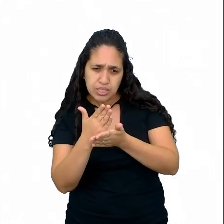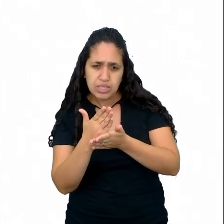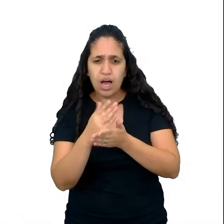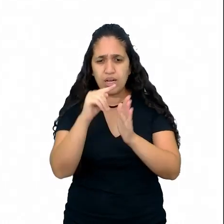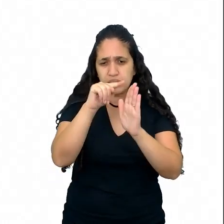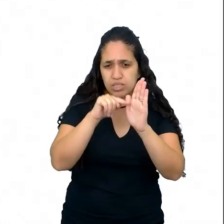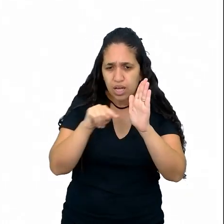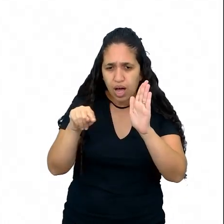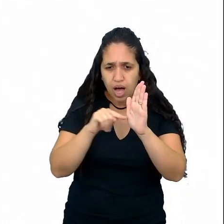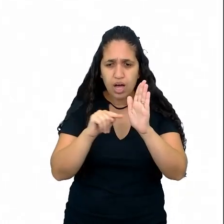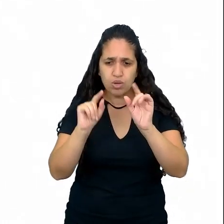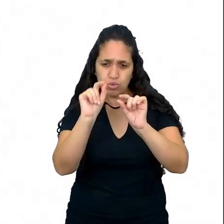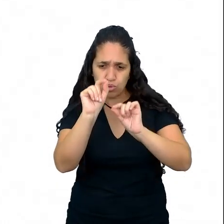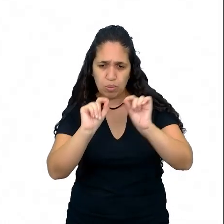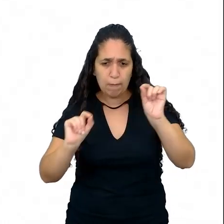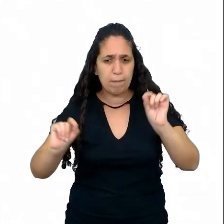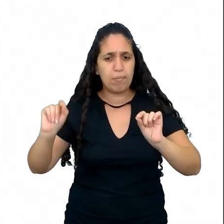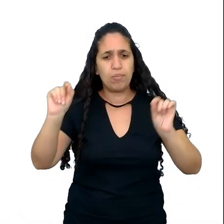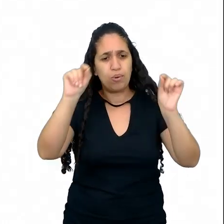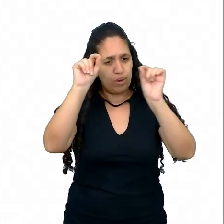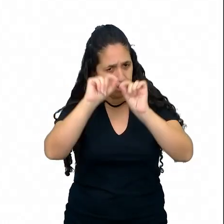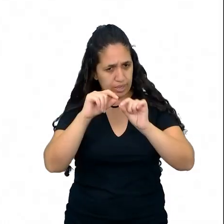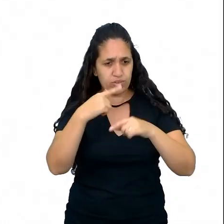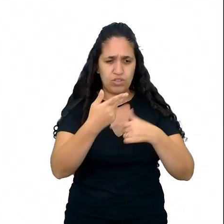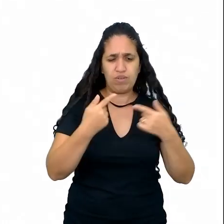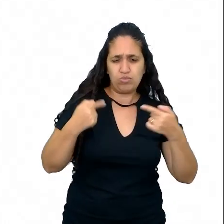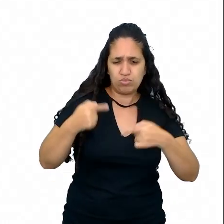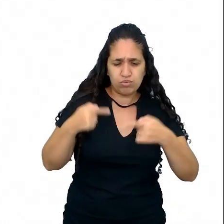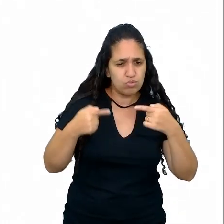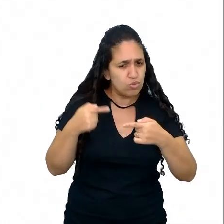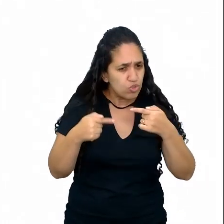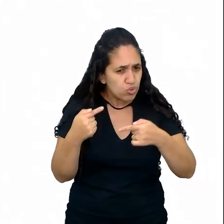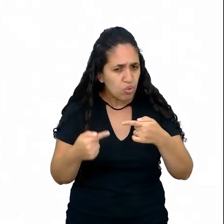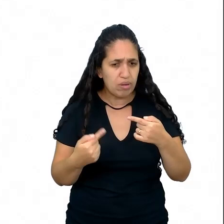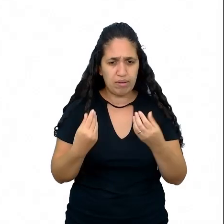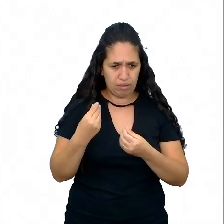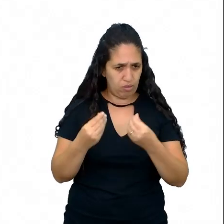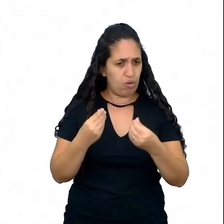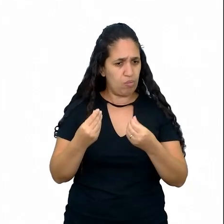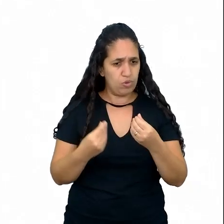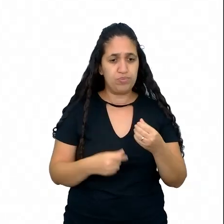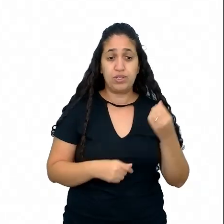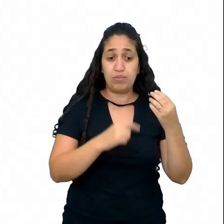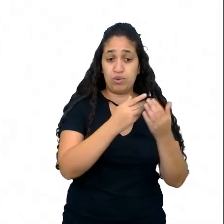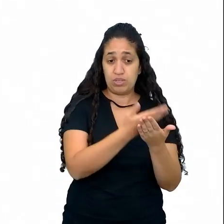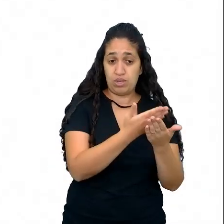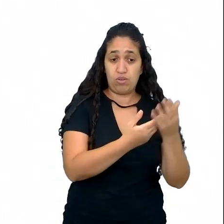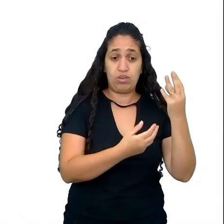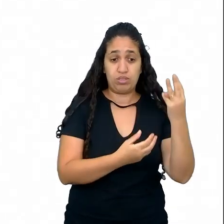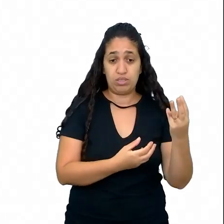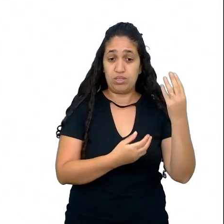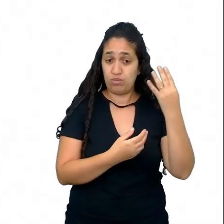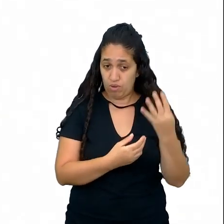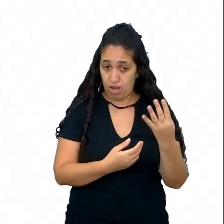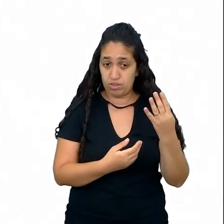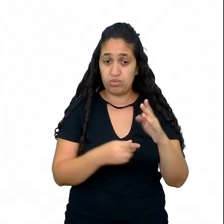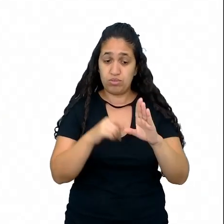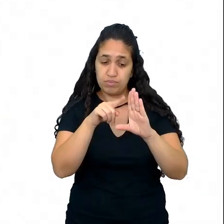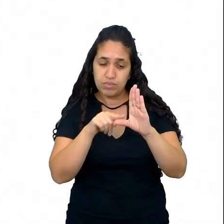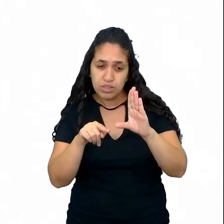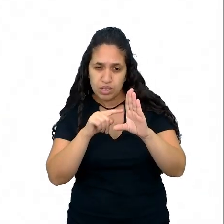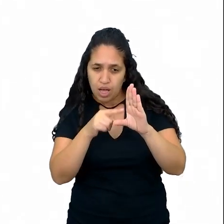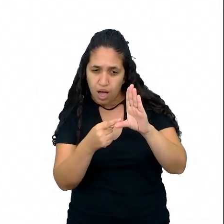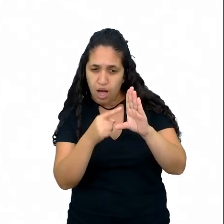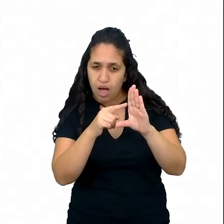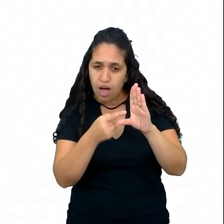A gente vai discutir nessa aula um pouquinho a respeito dos ângulos, um pouquinho a respeito dos nossos polígonos. Na terceira e quarta, ângulos e polígonos no Tangram e a resolução